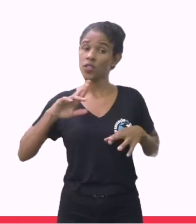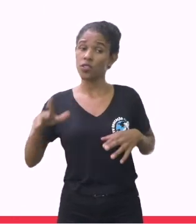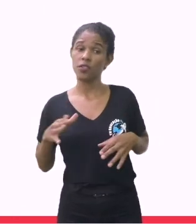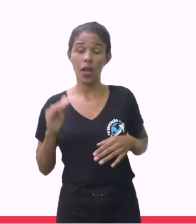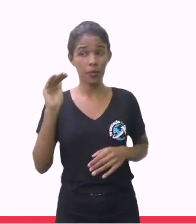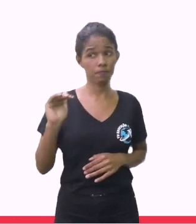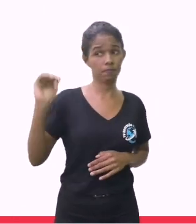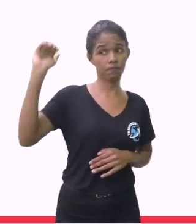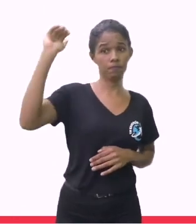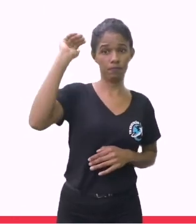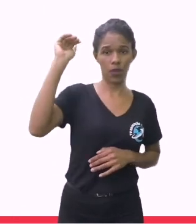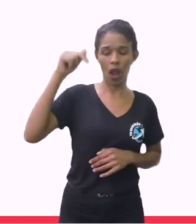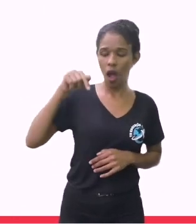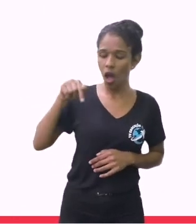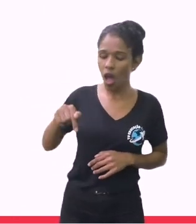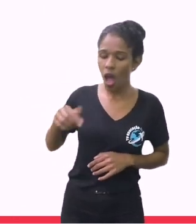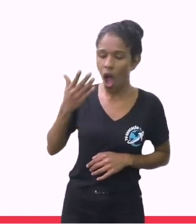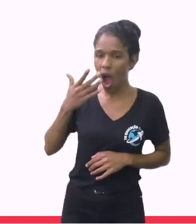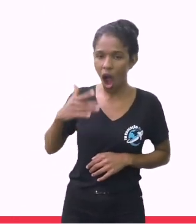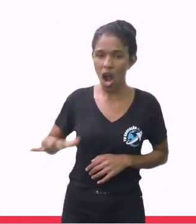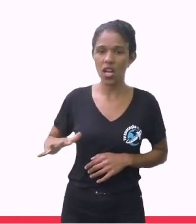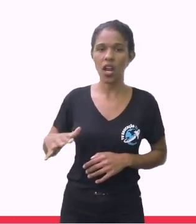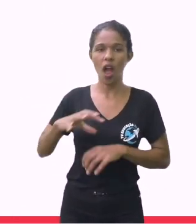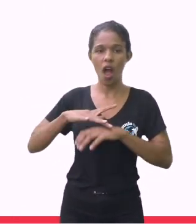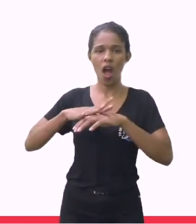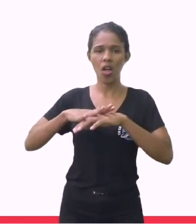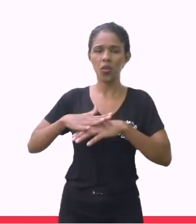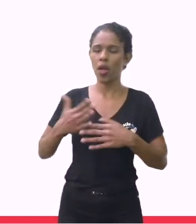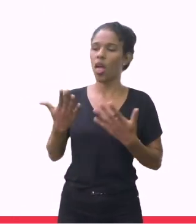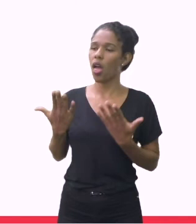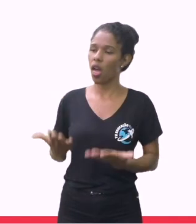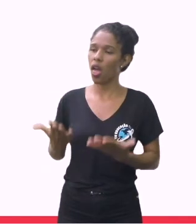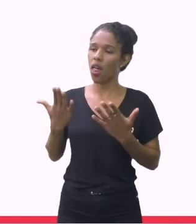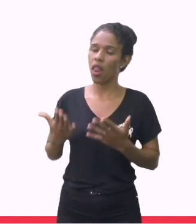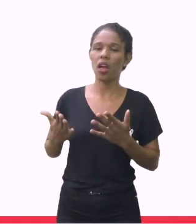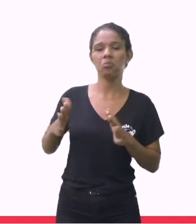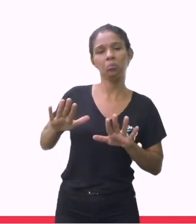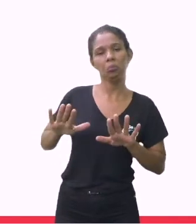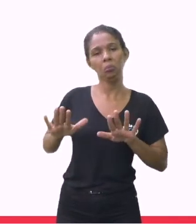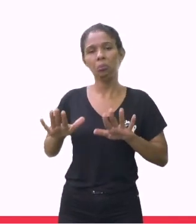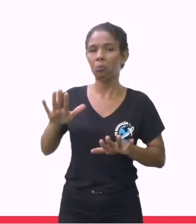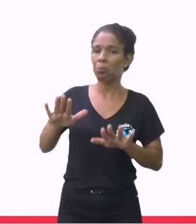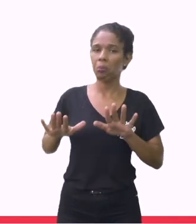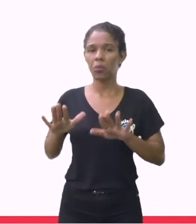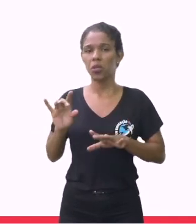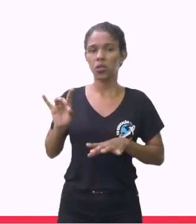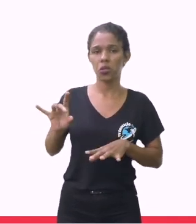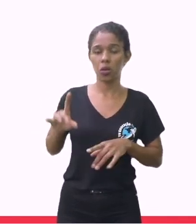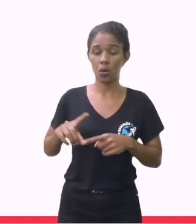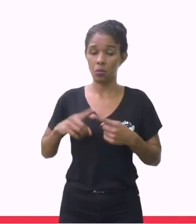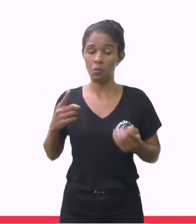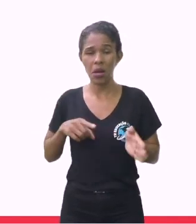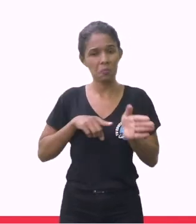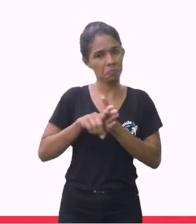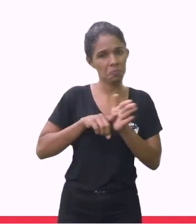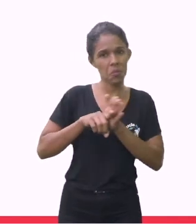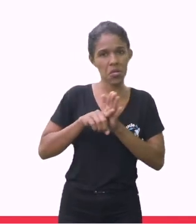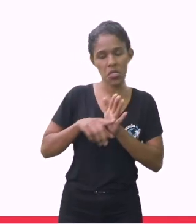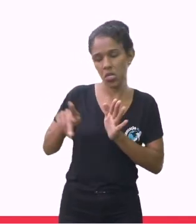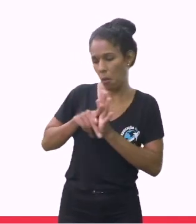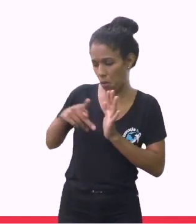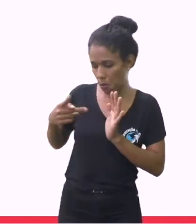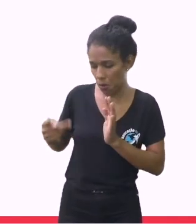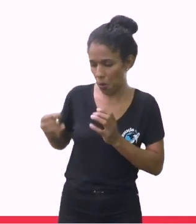nas crianças a doença se apresenta de forma leve ou moderada, mas ainda não se tem estudos suficientes